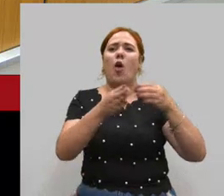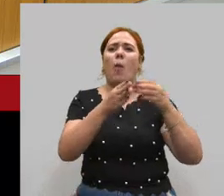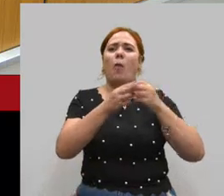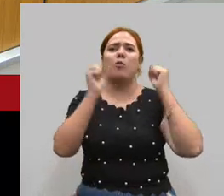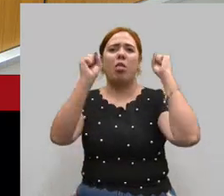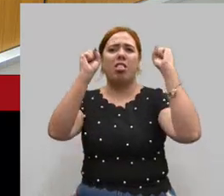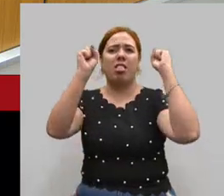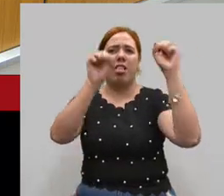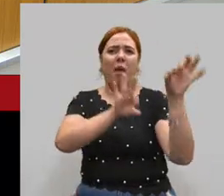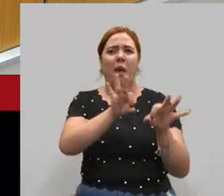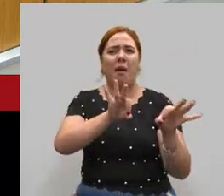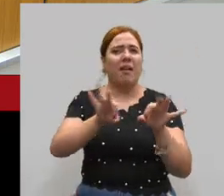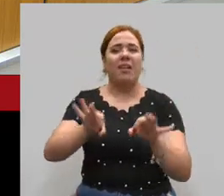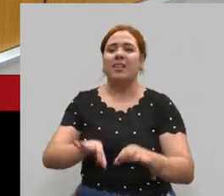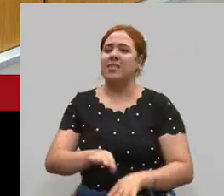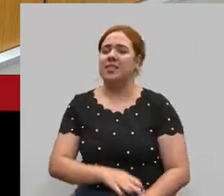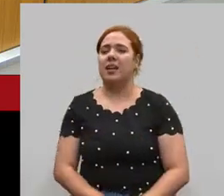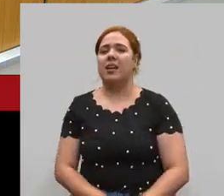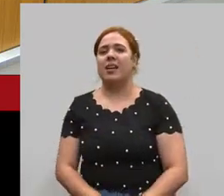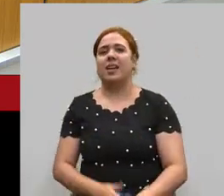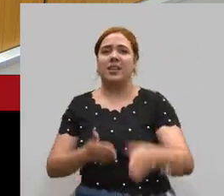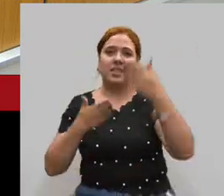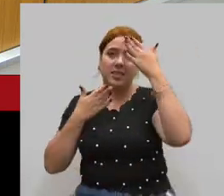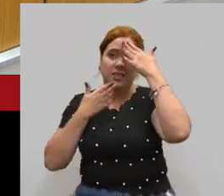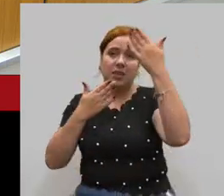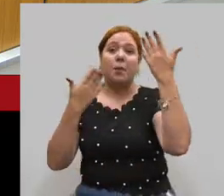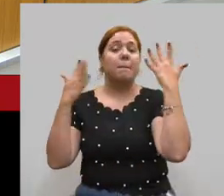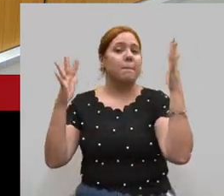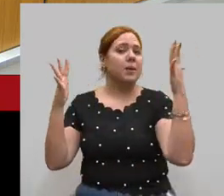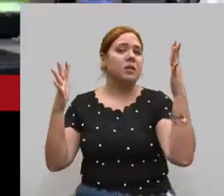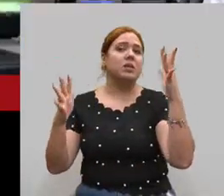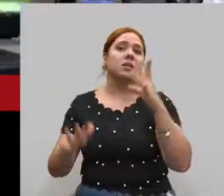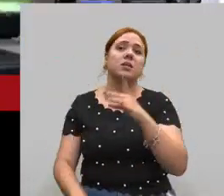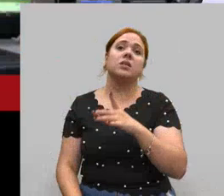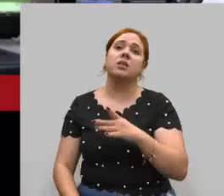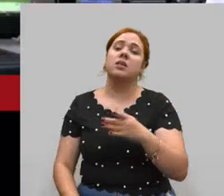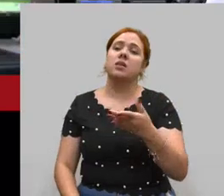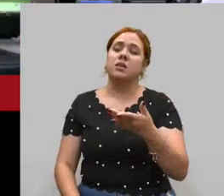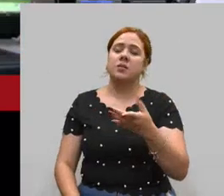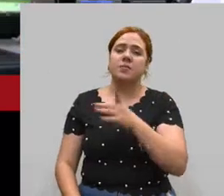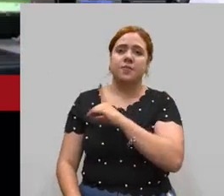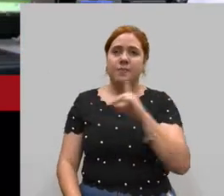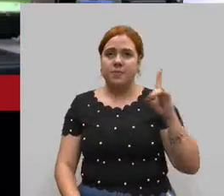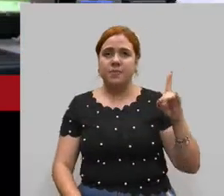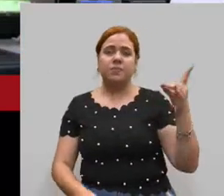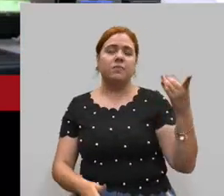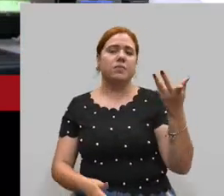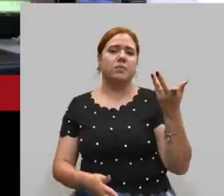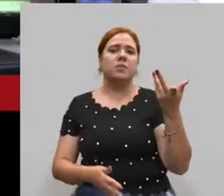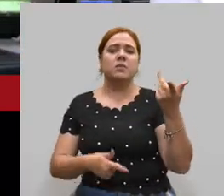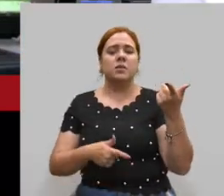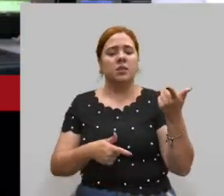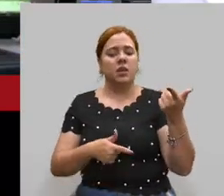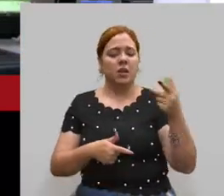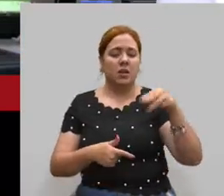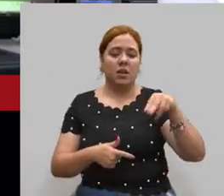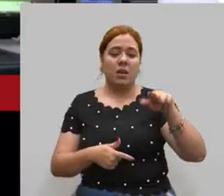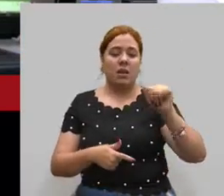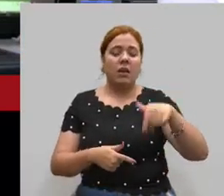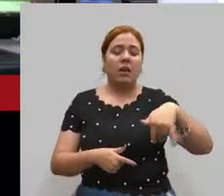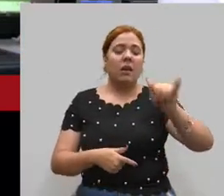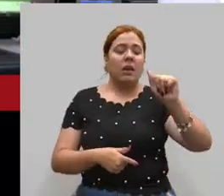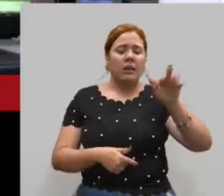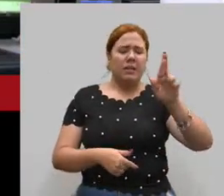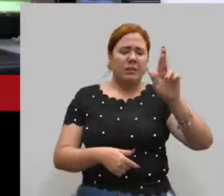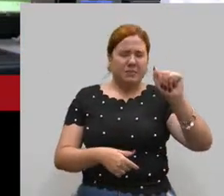agradeço parabenizo a nossa Nobre companheira deputada naa Rocha e dizer